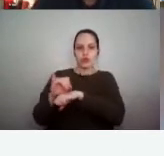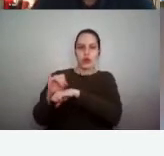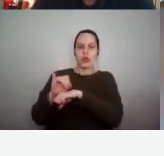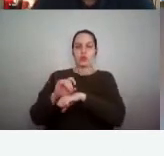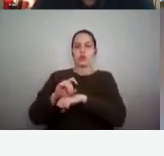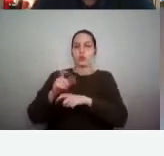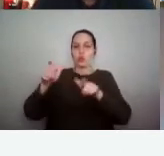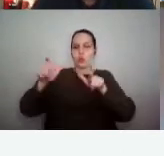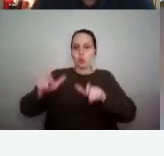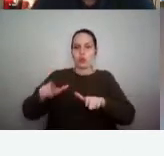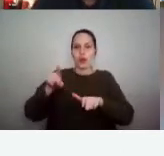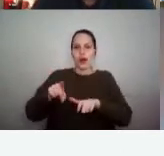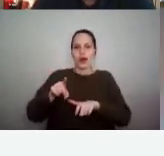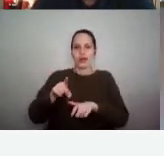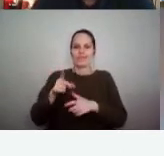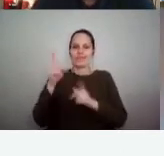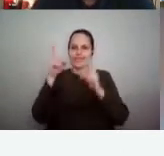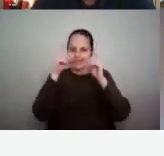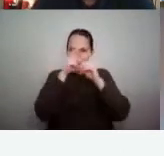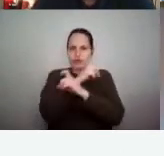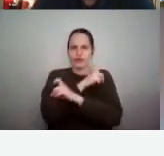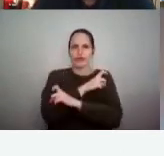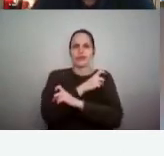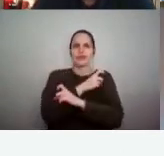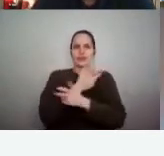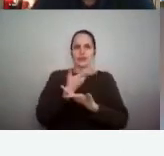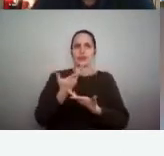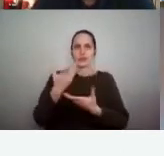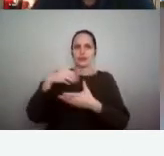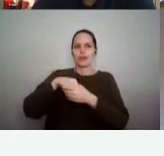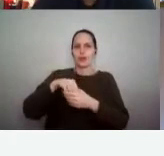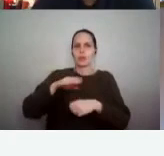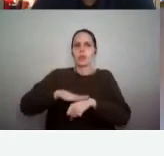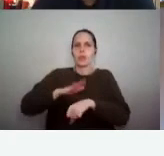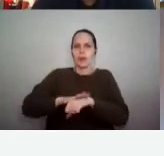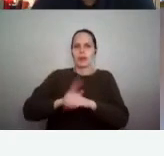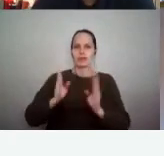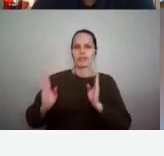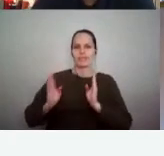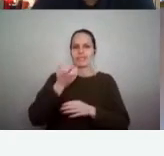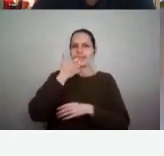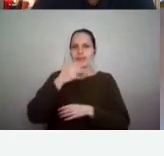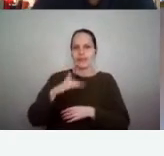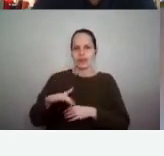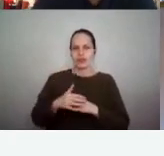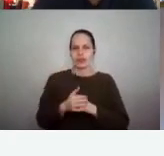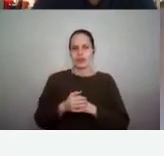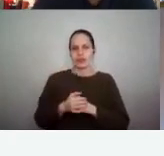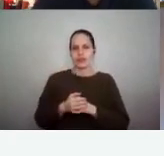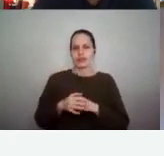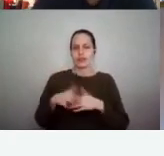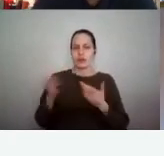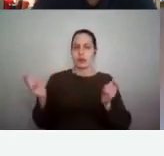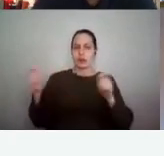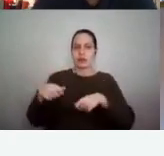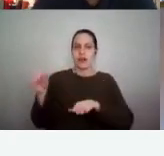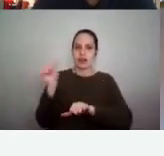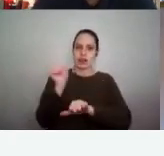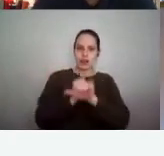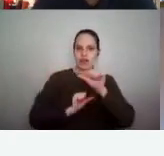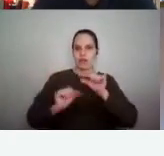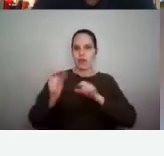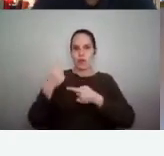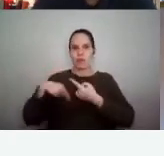com alta complexidade, ainda mais, né, na infância. Então, essa capacidade de transformar remete muito ao trabalho